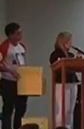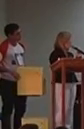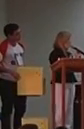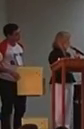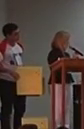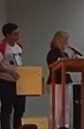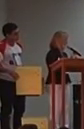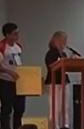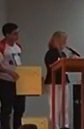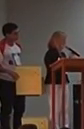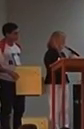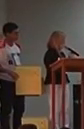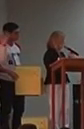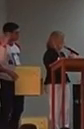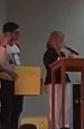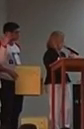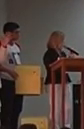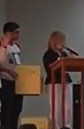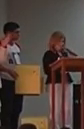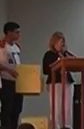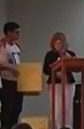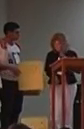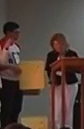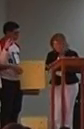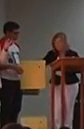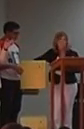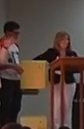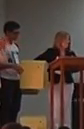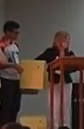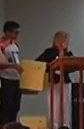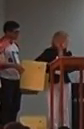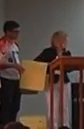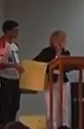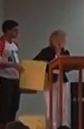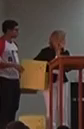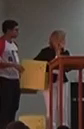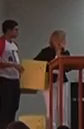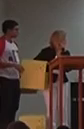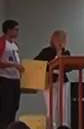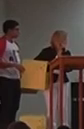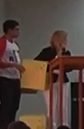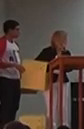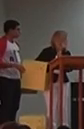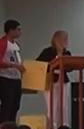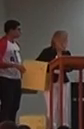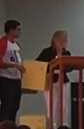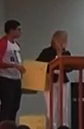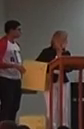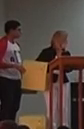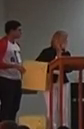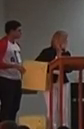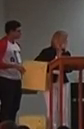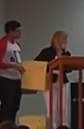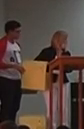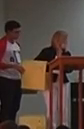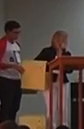candidato, não poderá ser aqueles que já responderam. Não